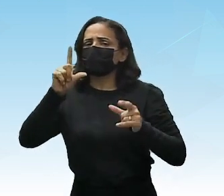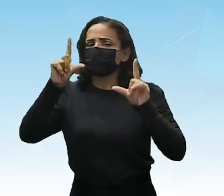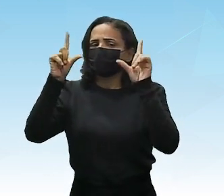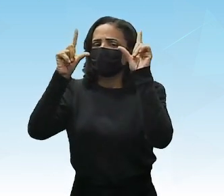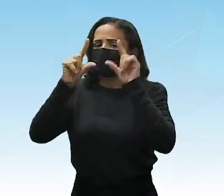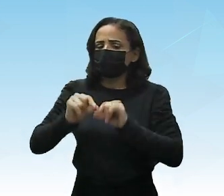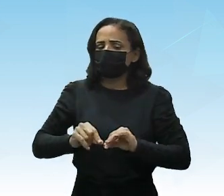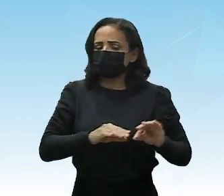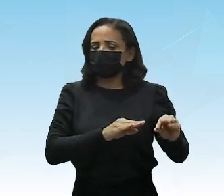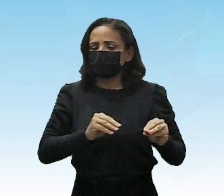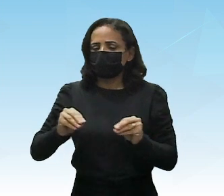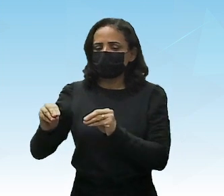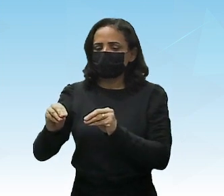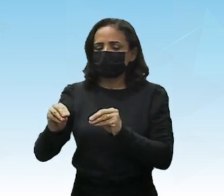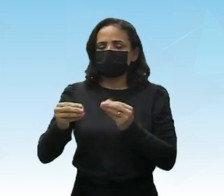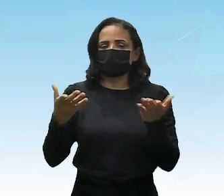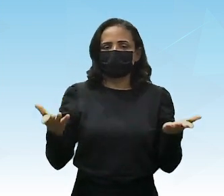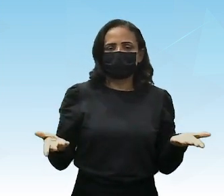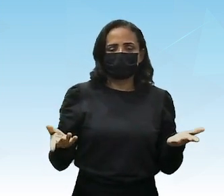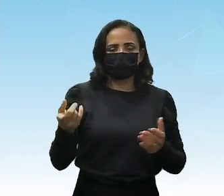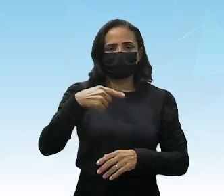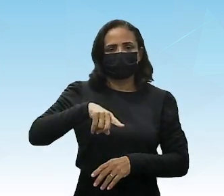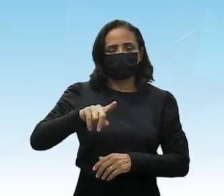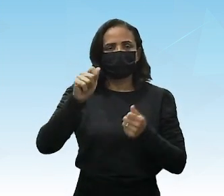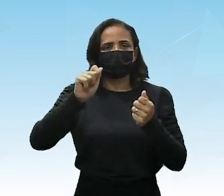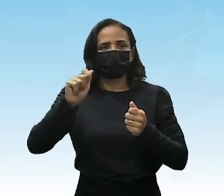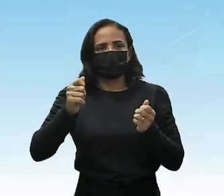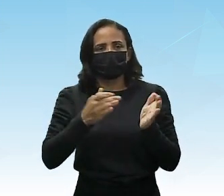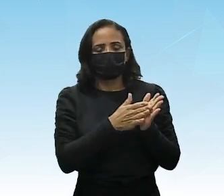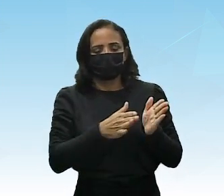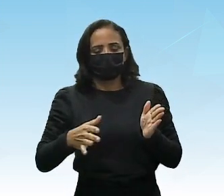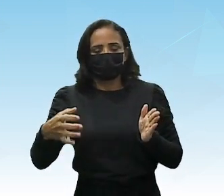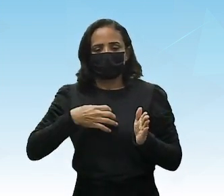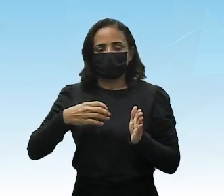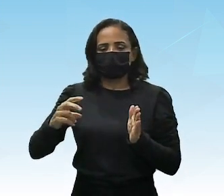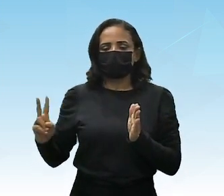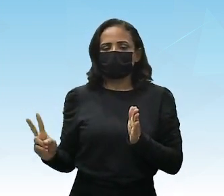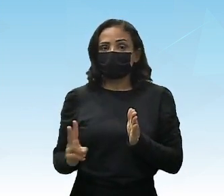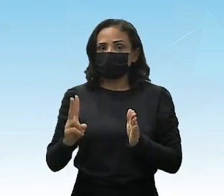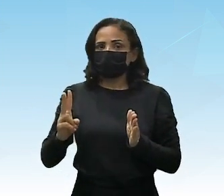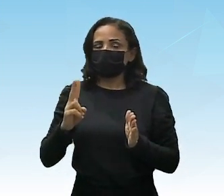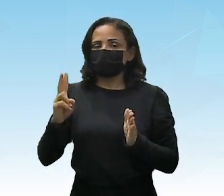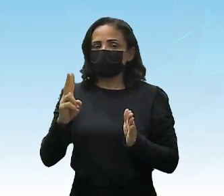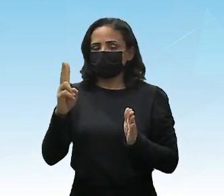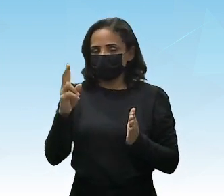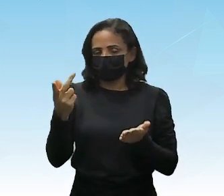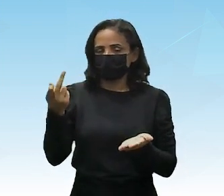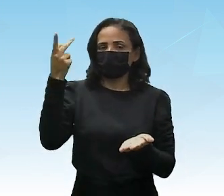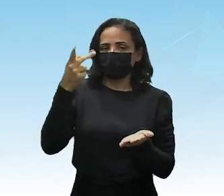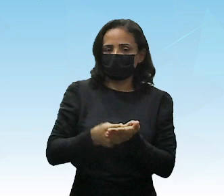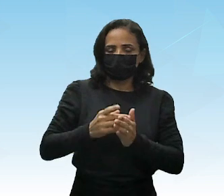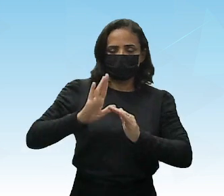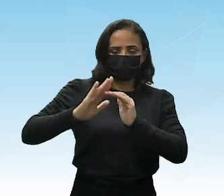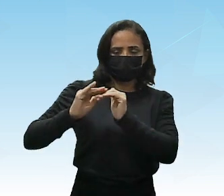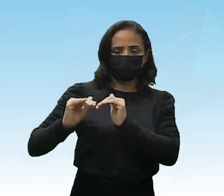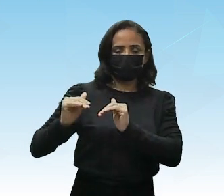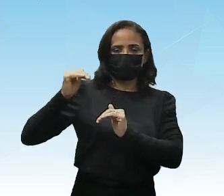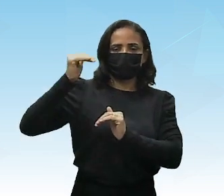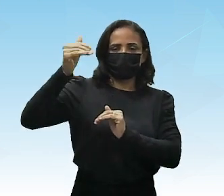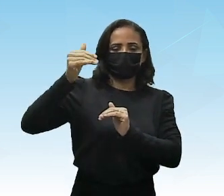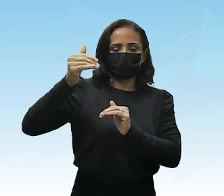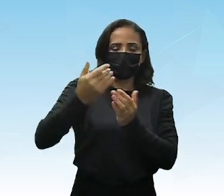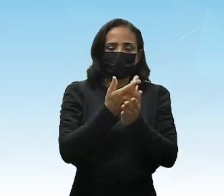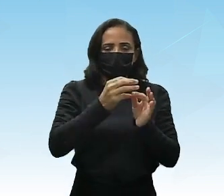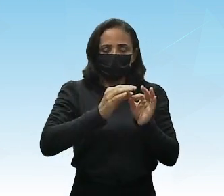do produtor, menos energia tem. Se a substância tóxica aumenta, quanto mais longe